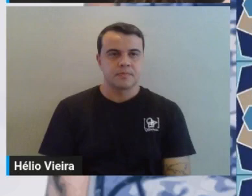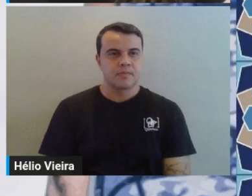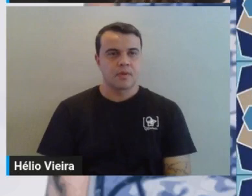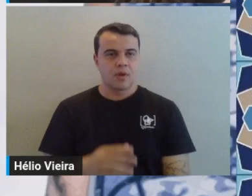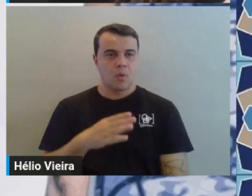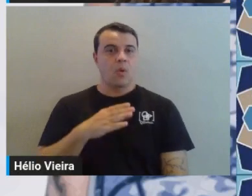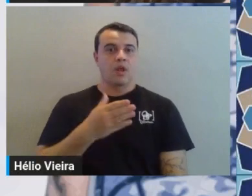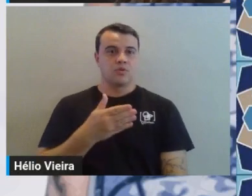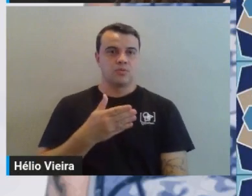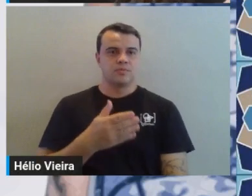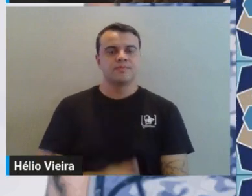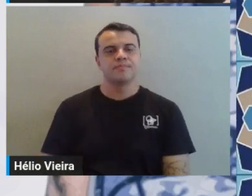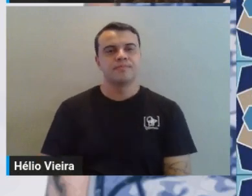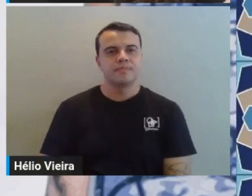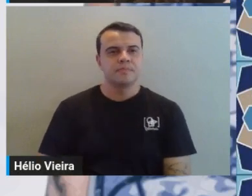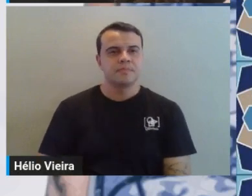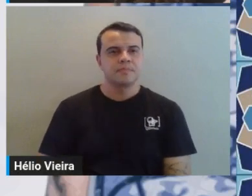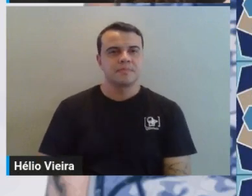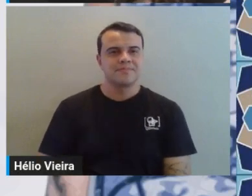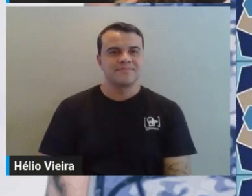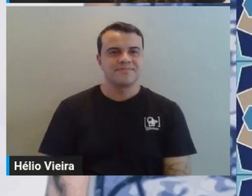ousado.